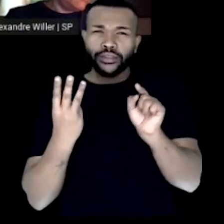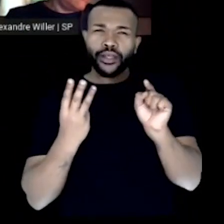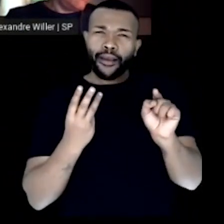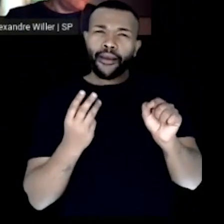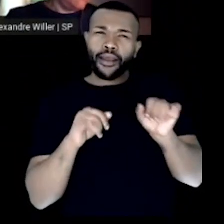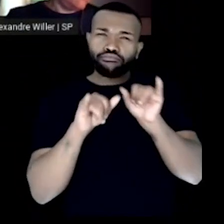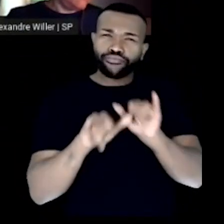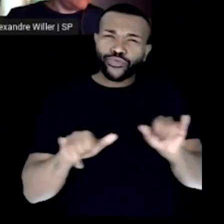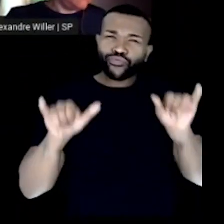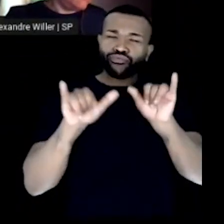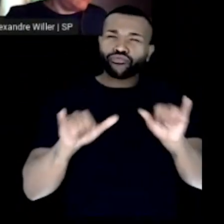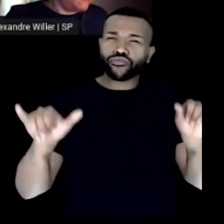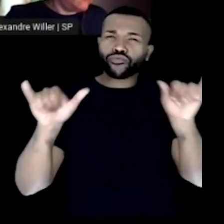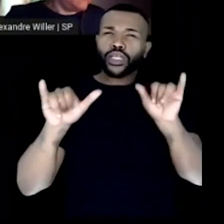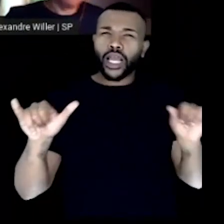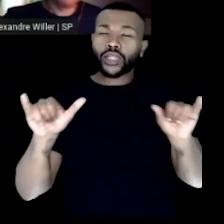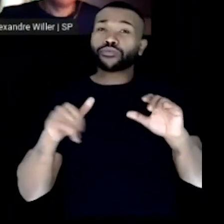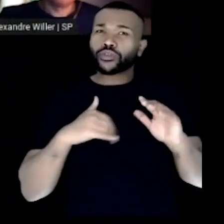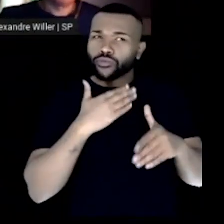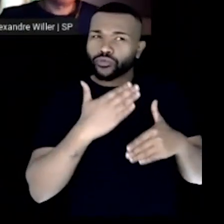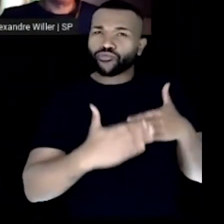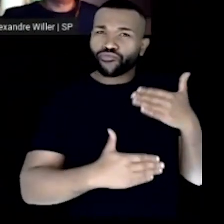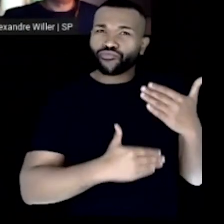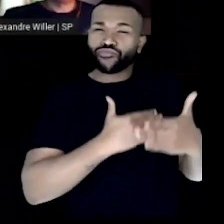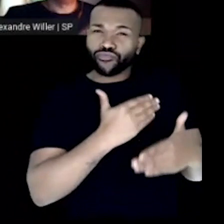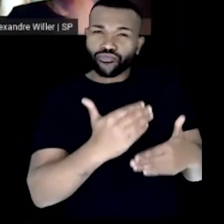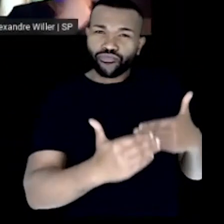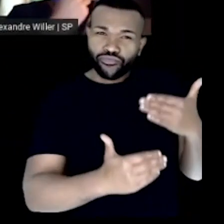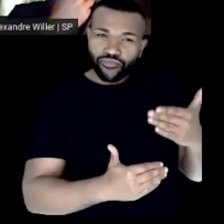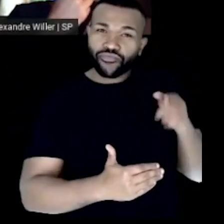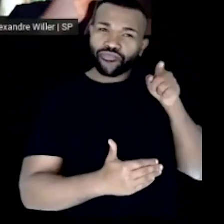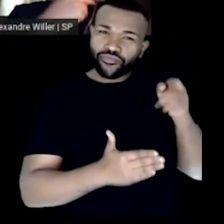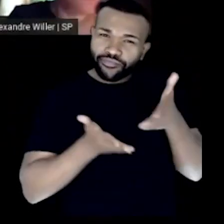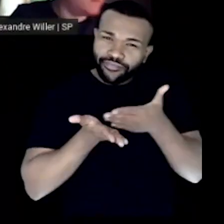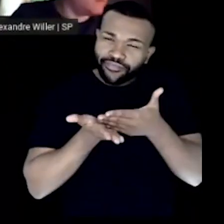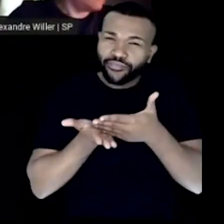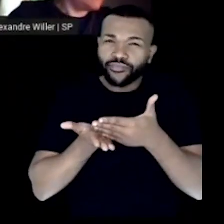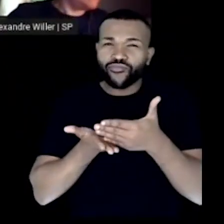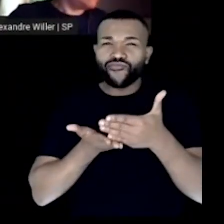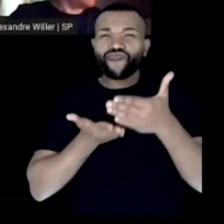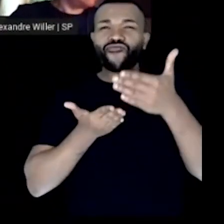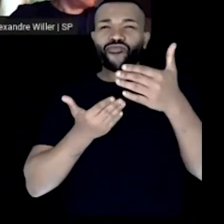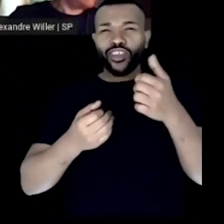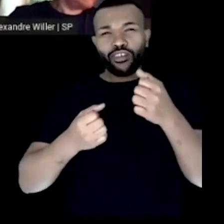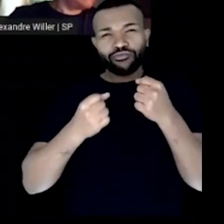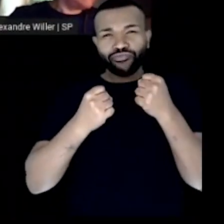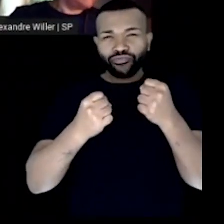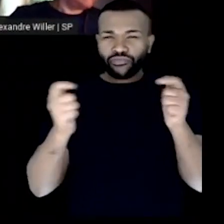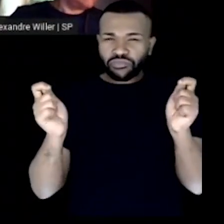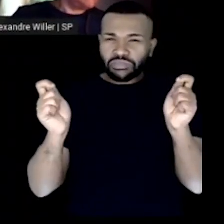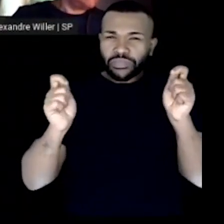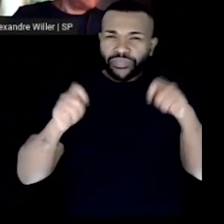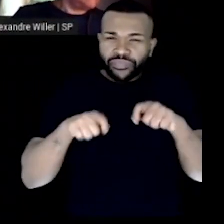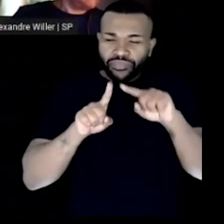são, de certa forma, são muito anunciadas e que tudo culmina para isso, né? para esse nascimento